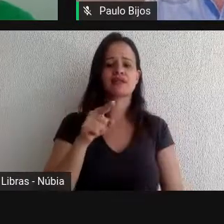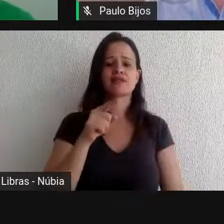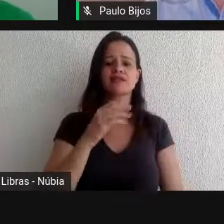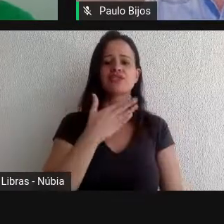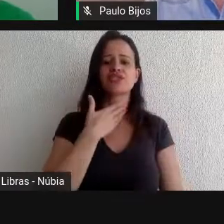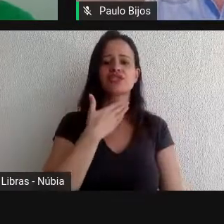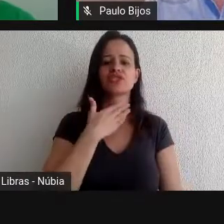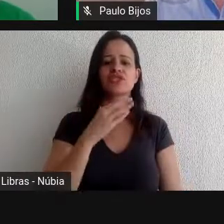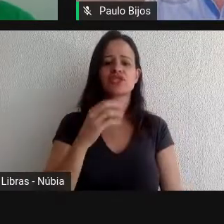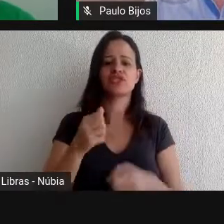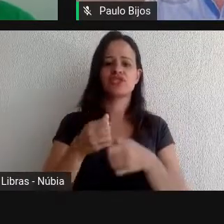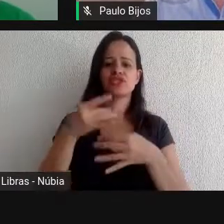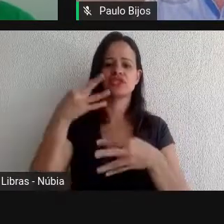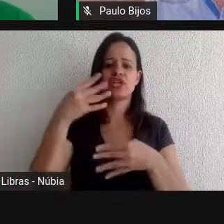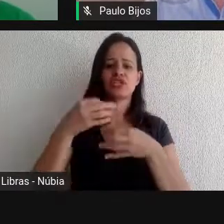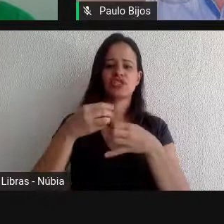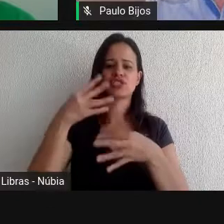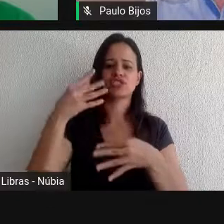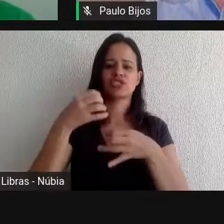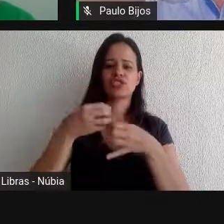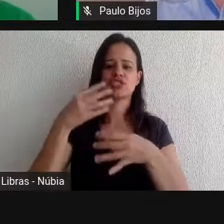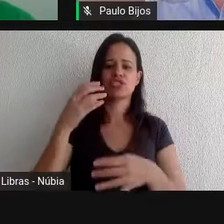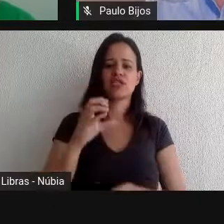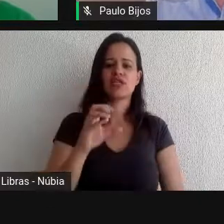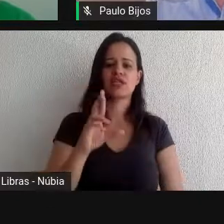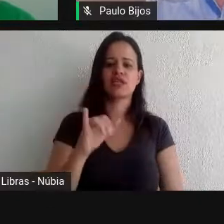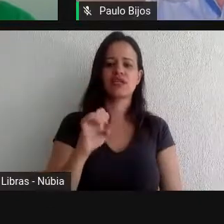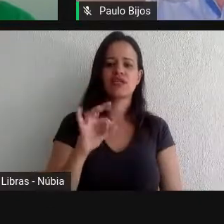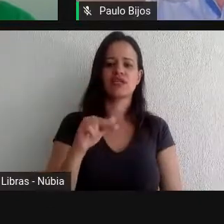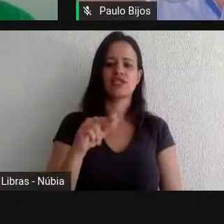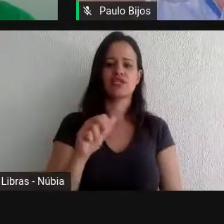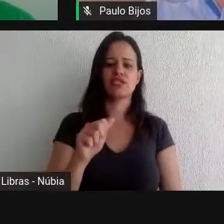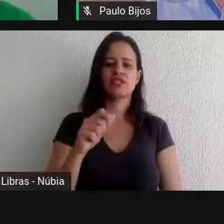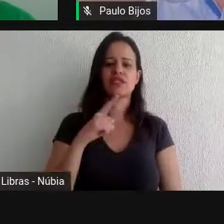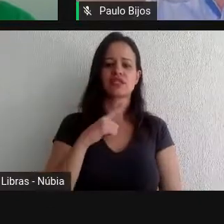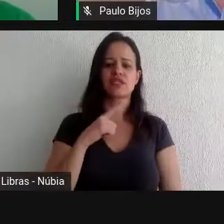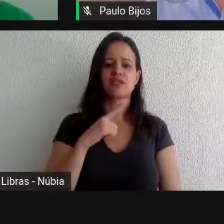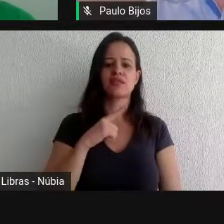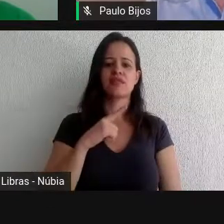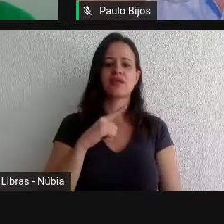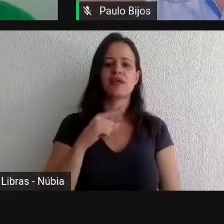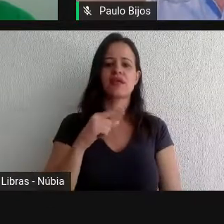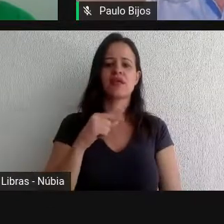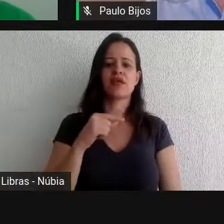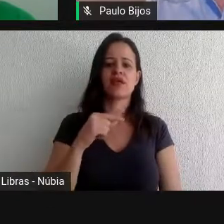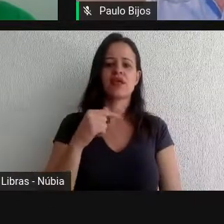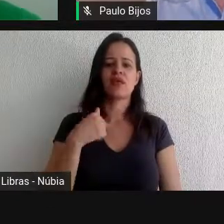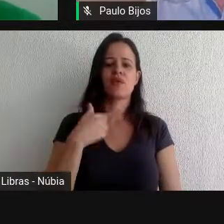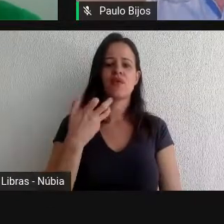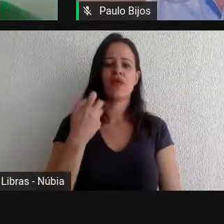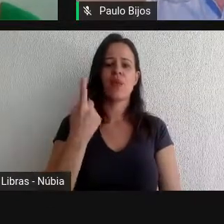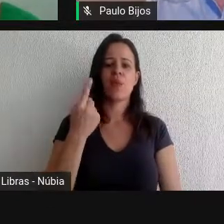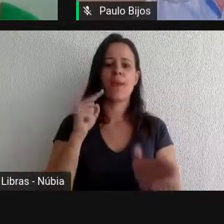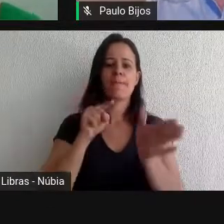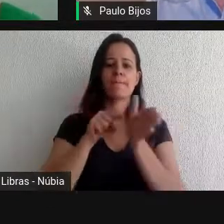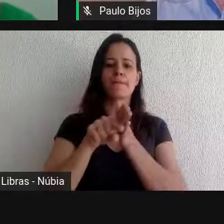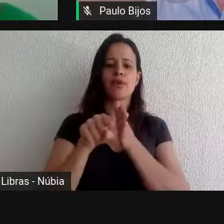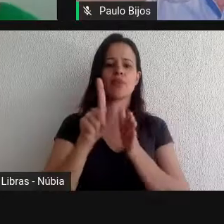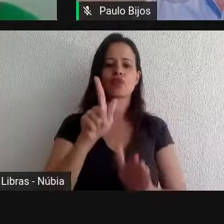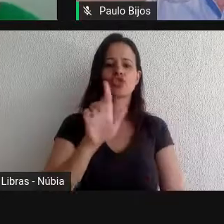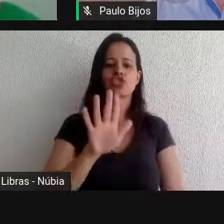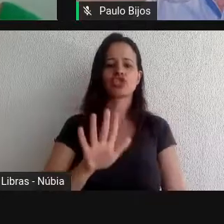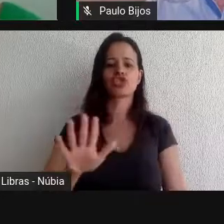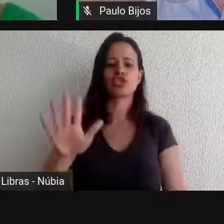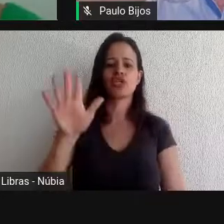Cristina já colocou, para os três. Eu gostaria de fazer uma pergunta geral para